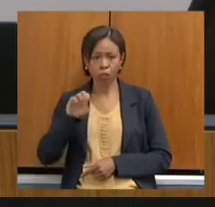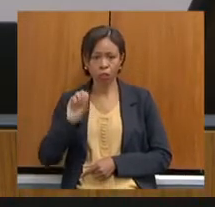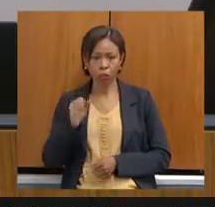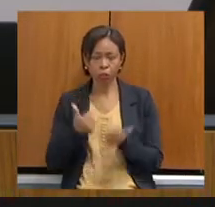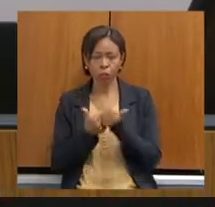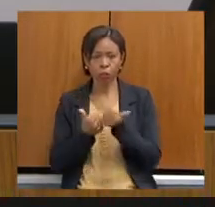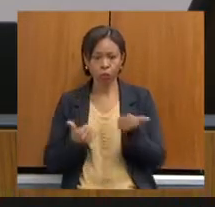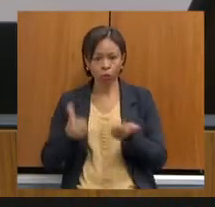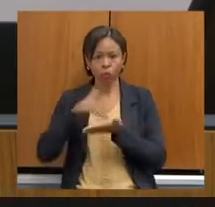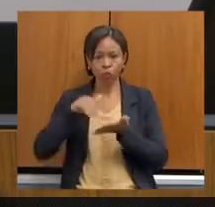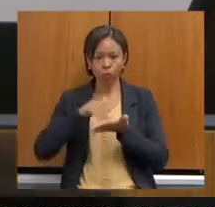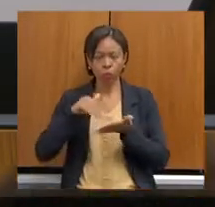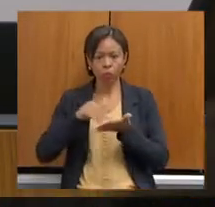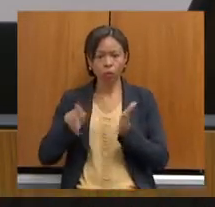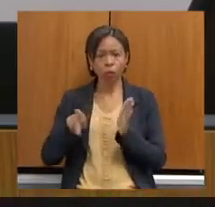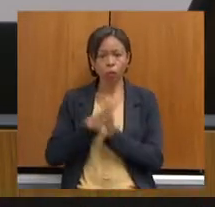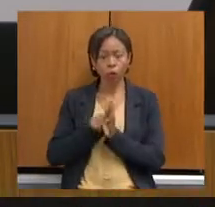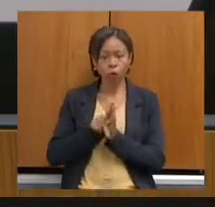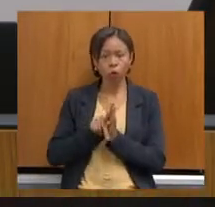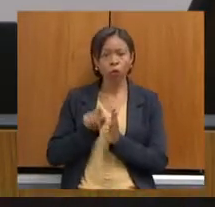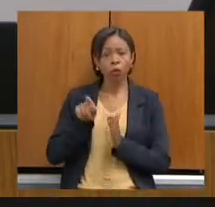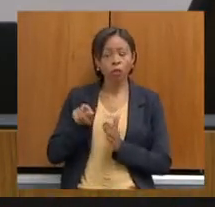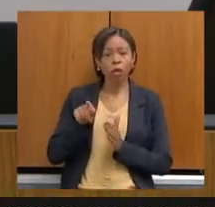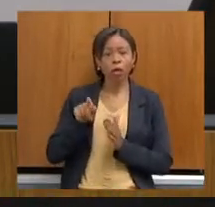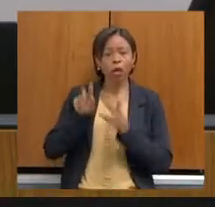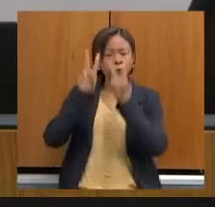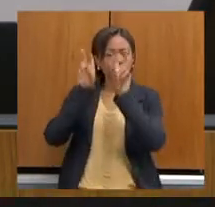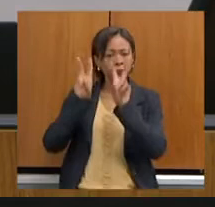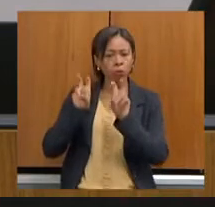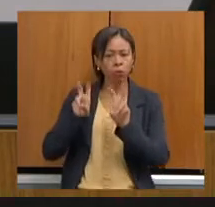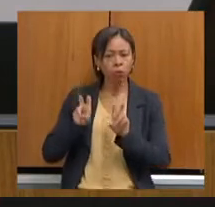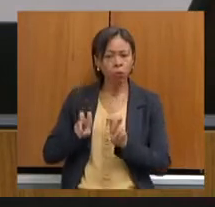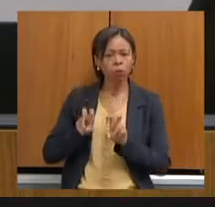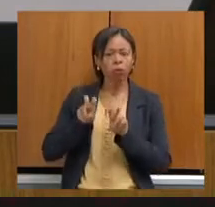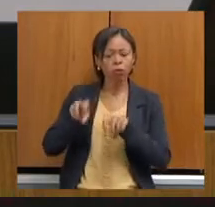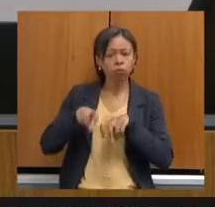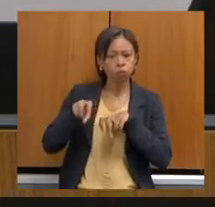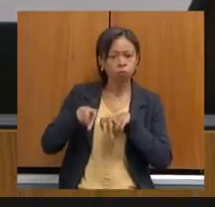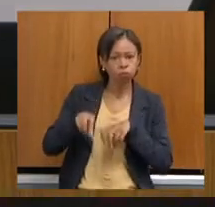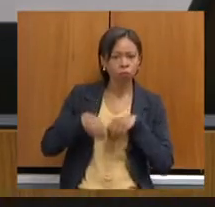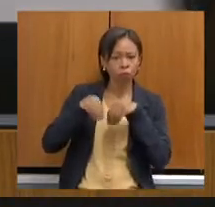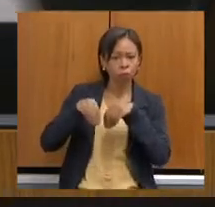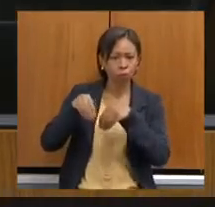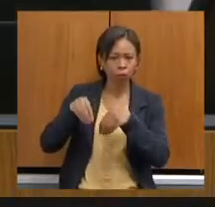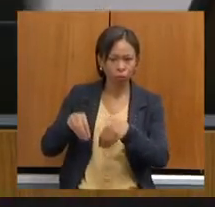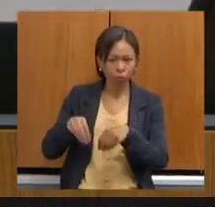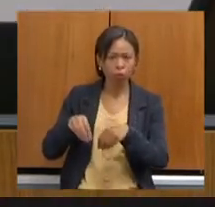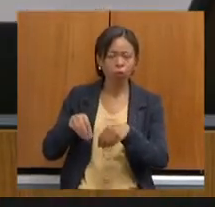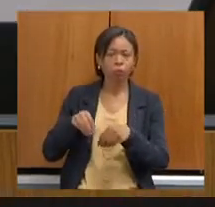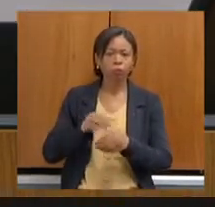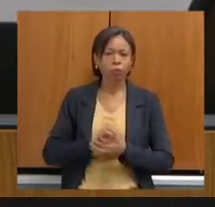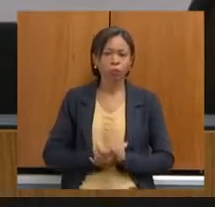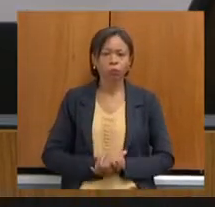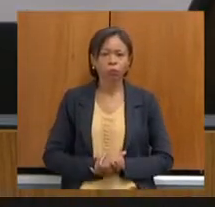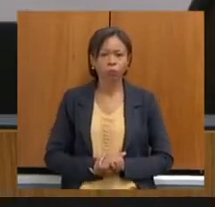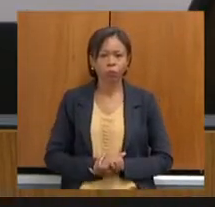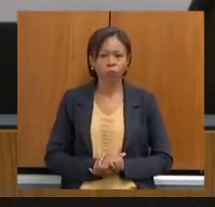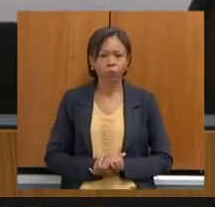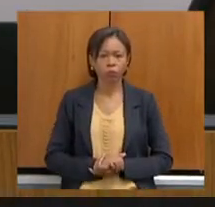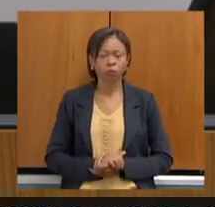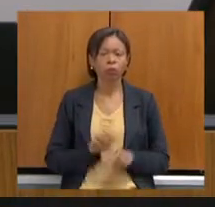subsecretário da secretaria de assuntos fundiários na secretaria de agricultura e pecuária e Abastecimento